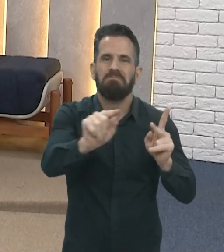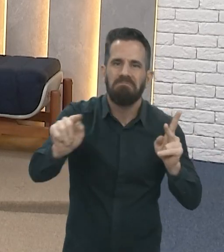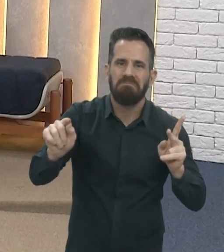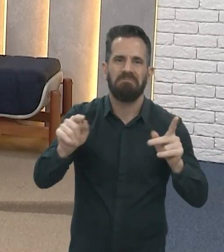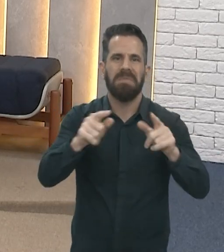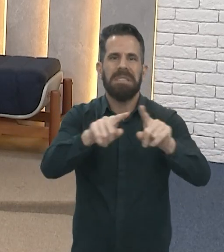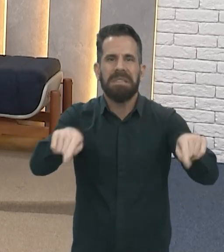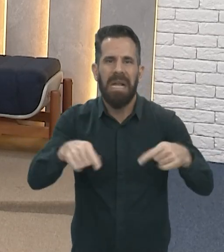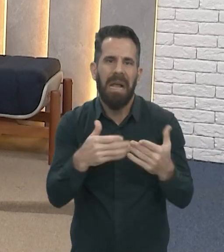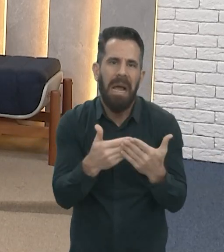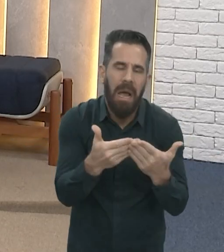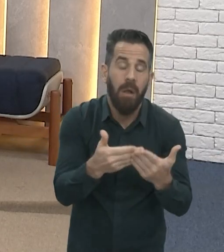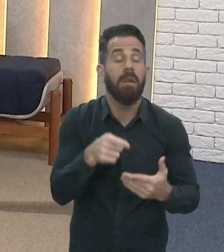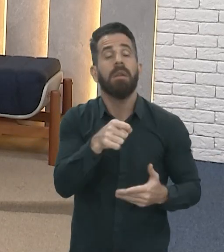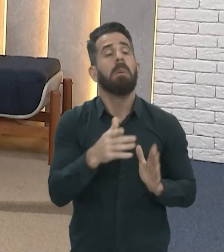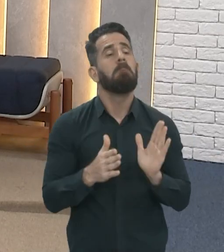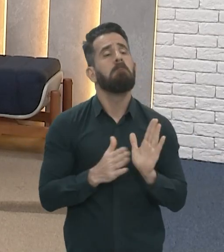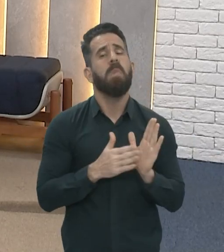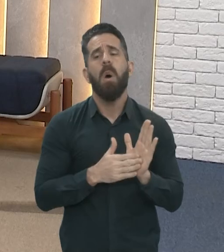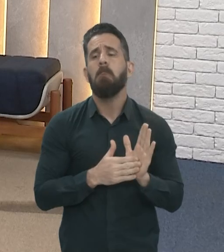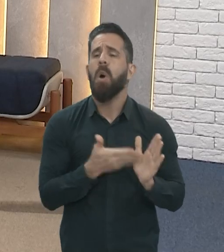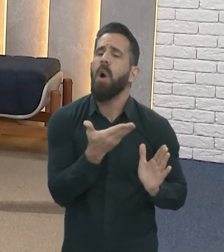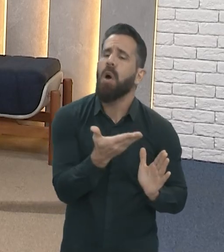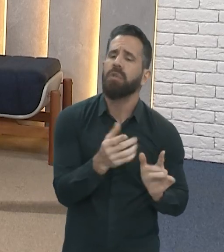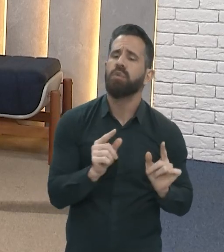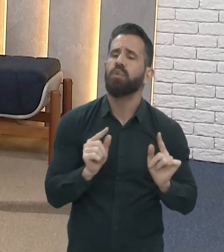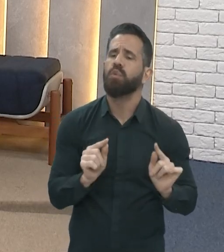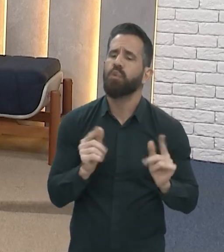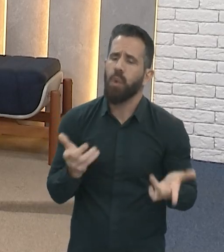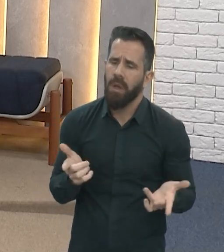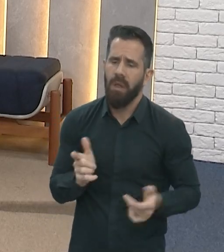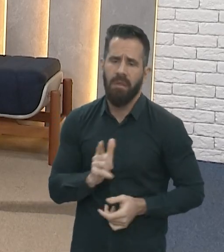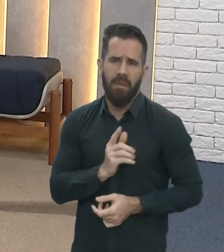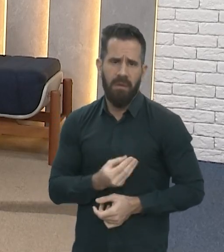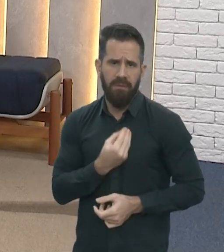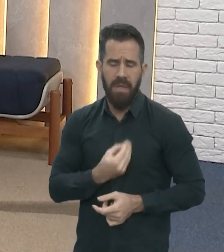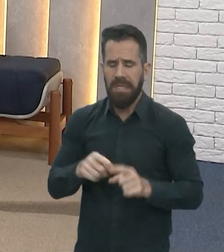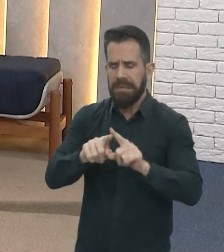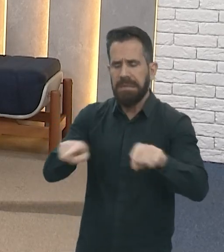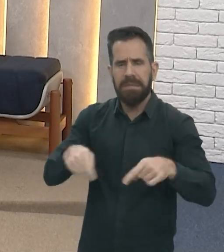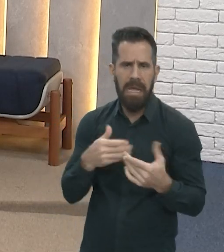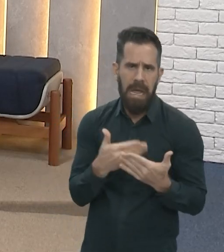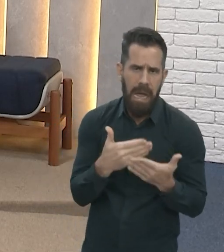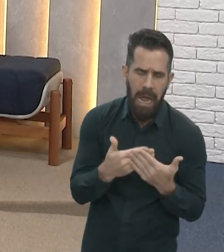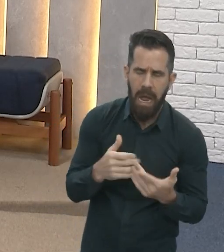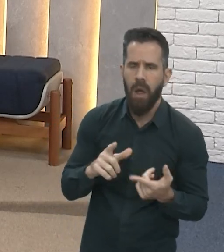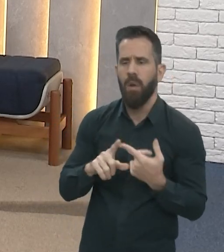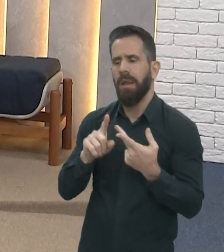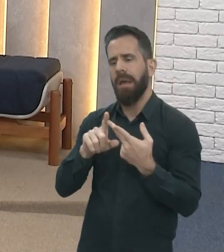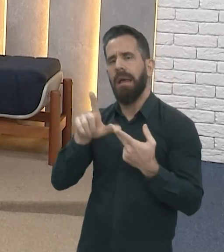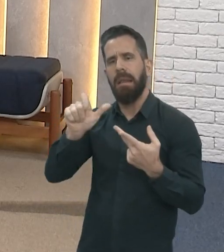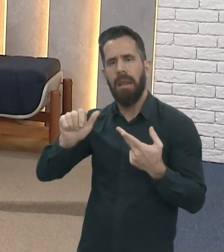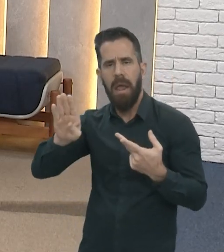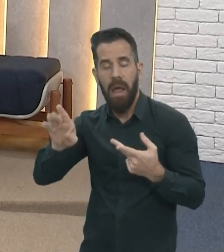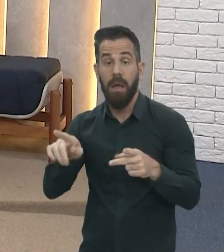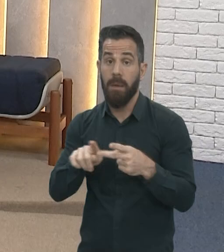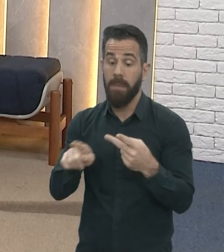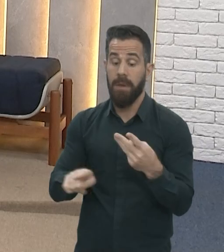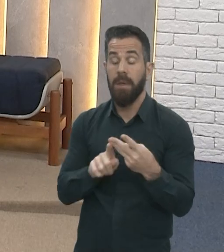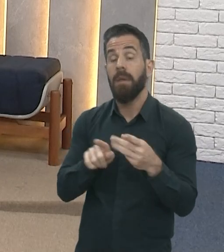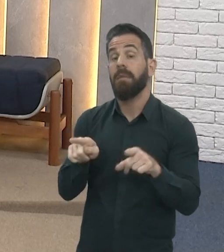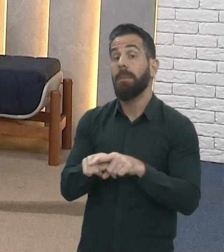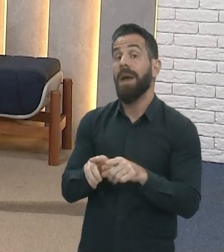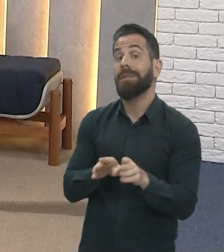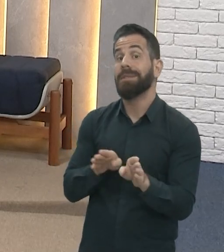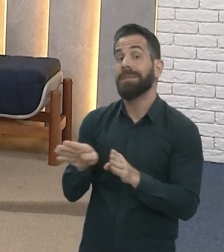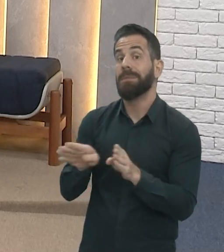a infraestrutura física dos campos, incluindo salas de aula, laboratórios e acessibilidade? Muito bem. Essa